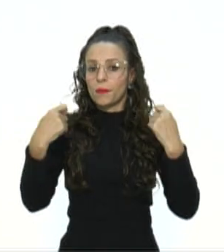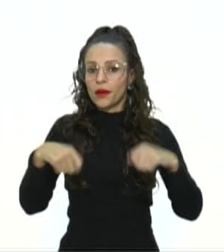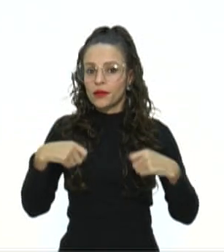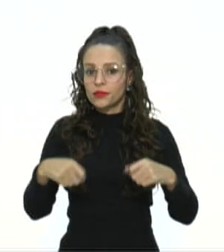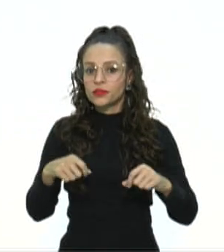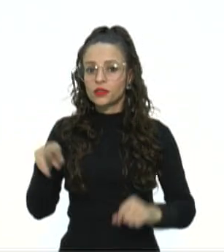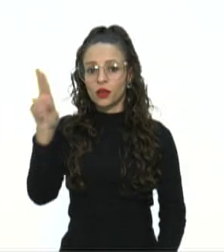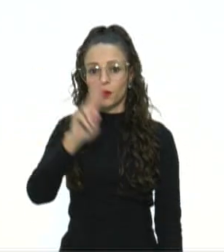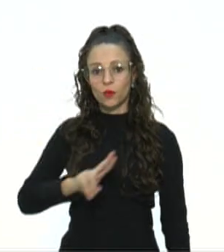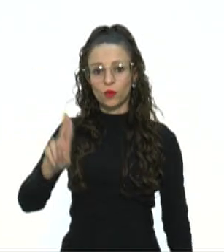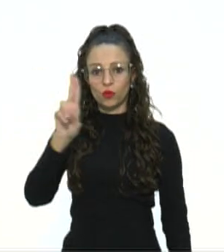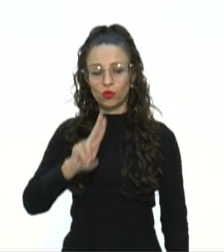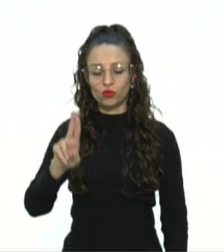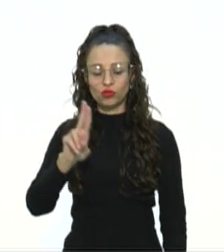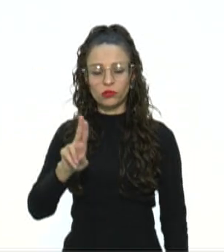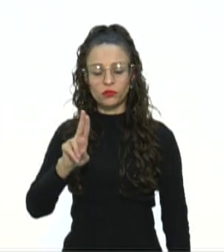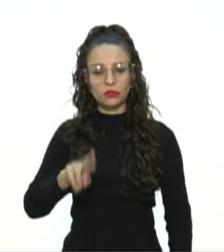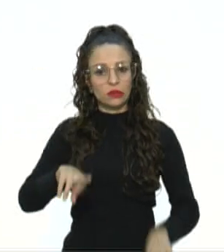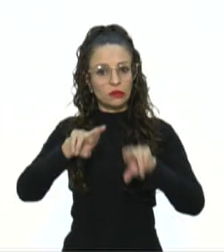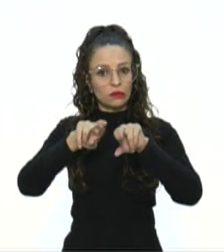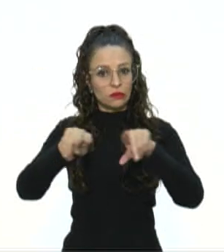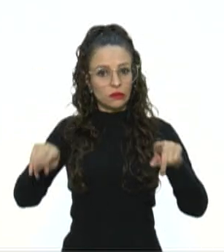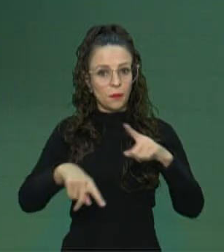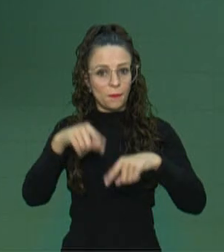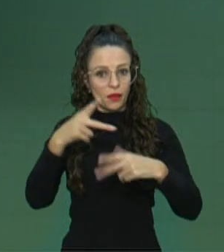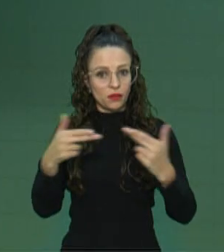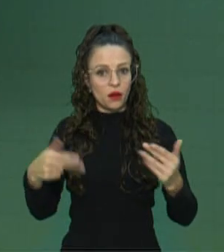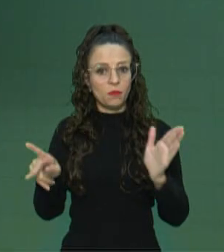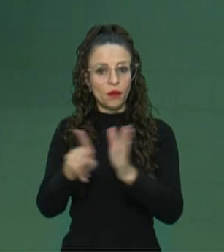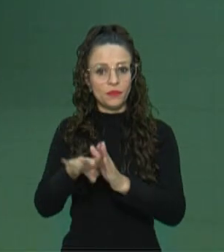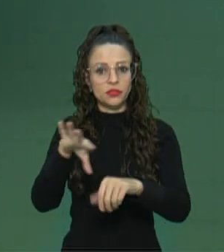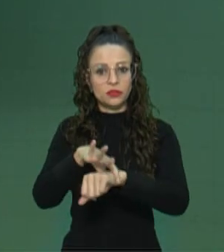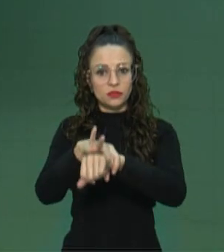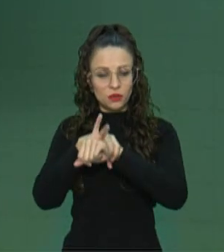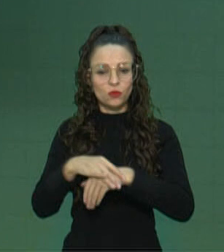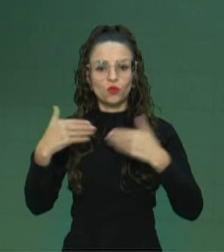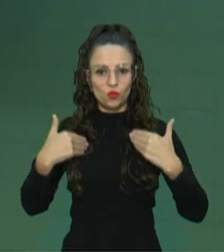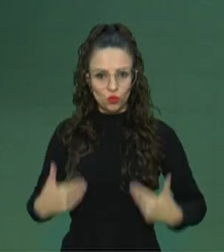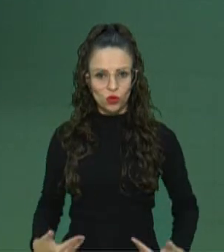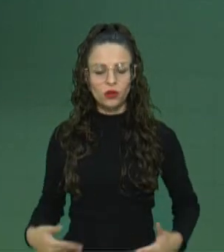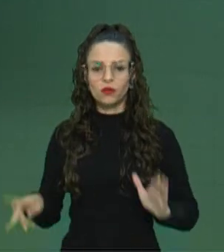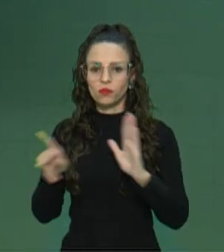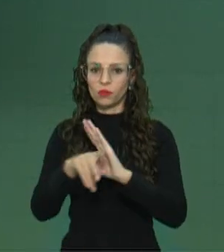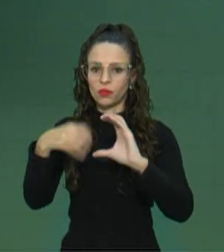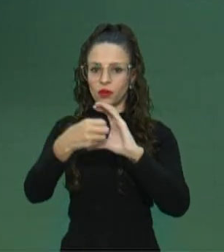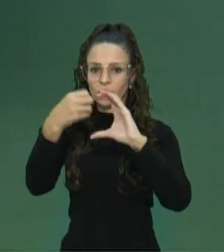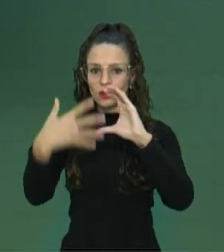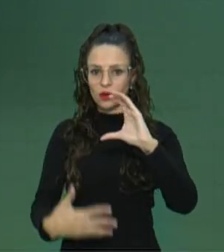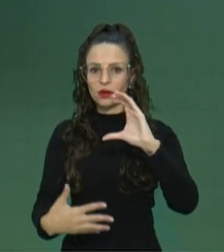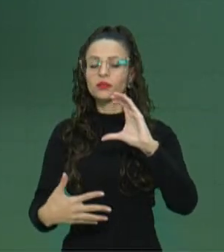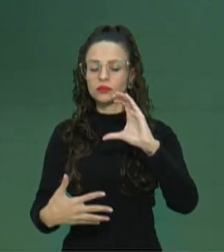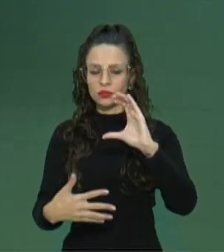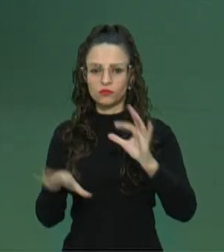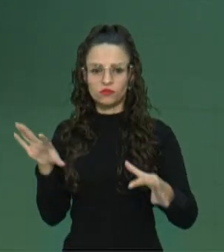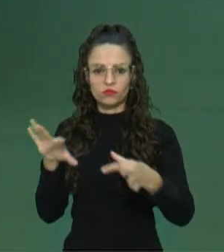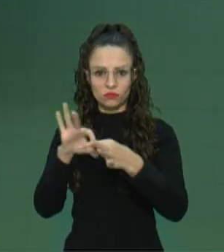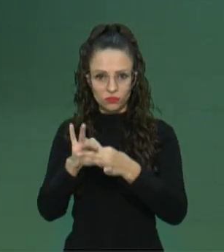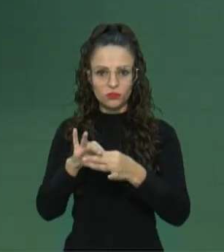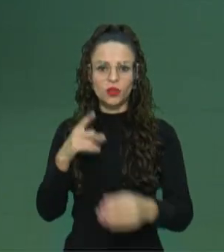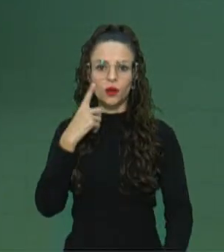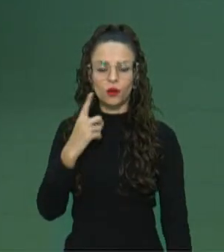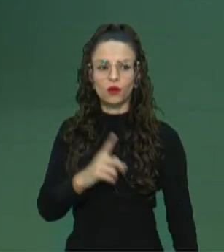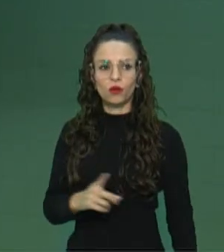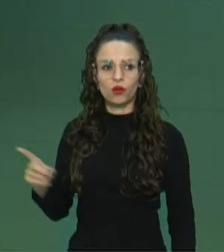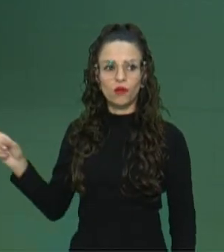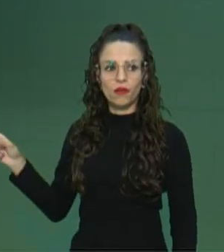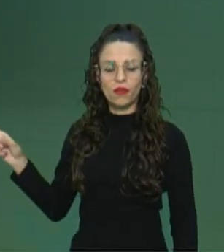a utilização de equipamentos de segurança, né? Então esses equipamentos são característicos, bastante característicos da modalidade.